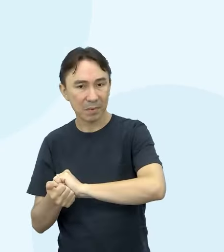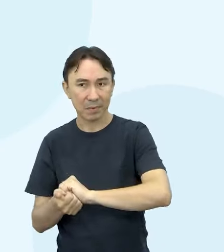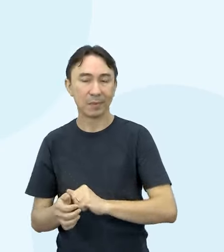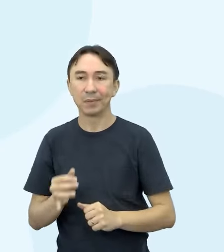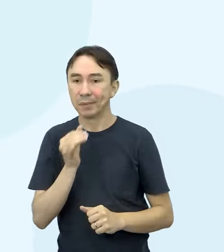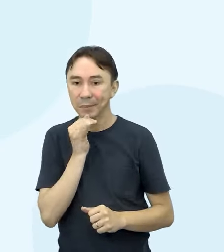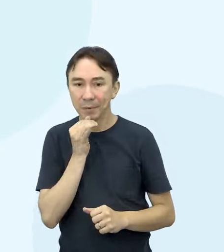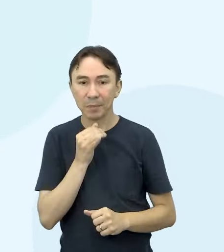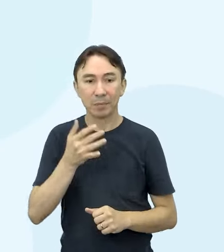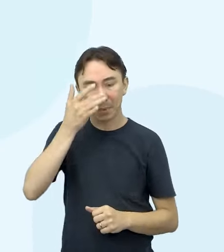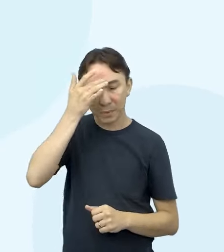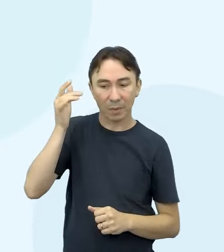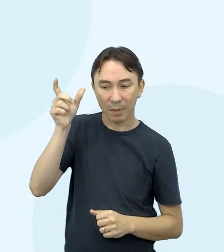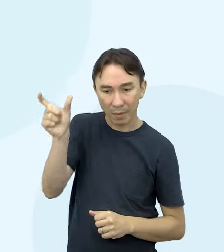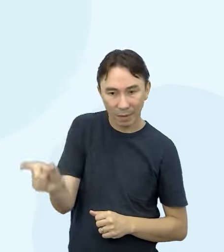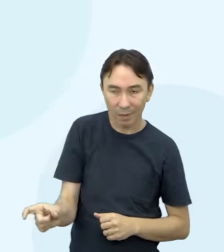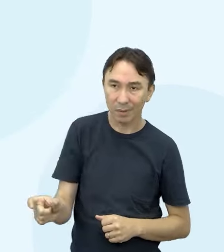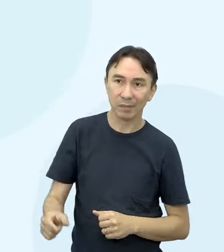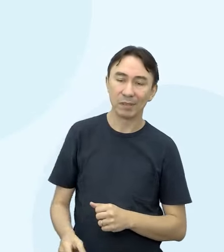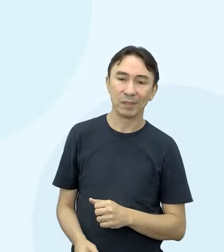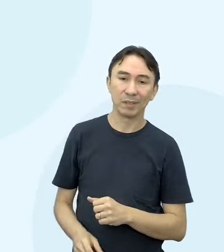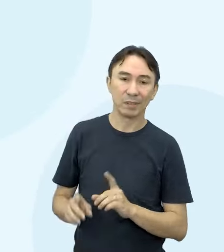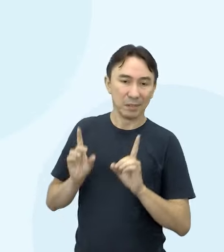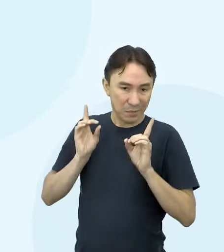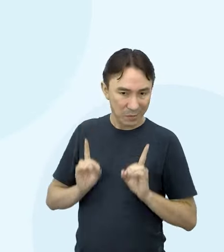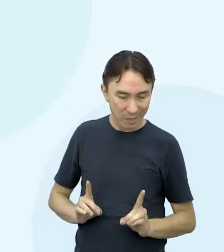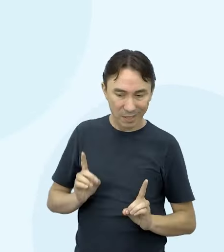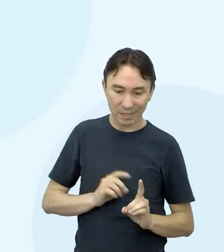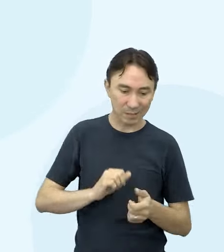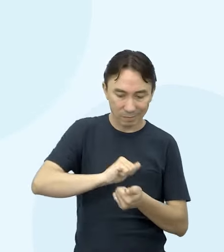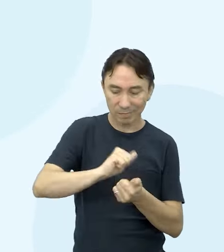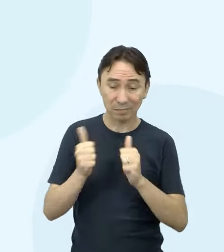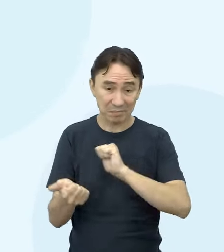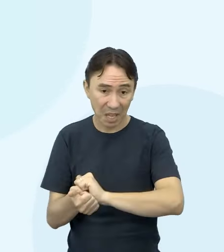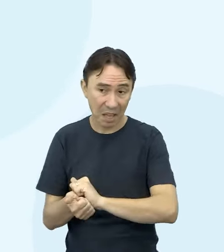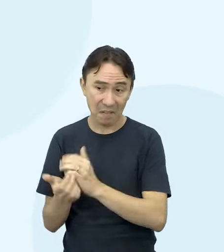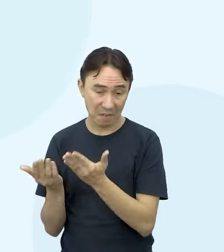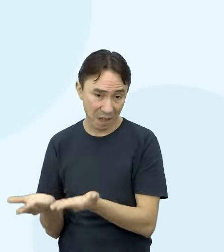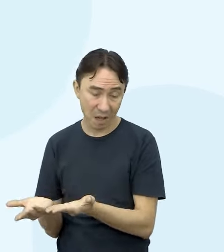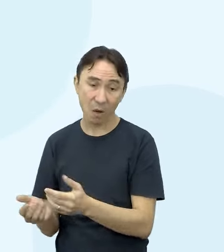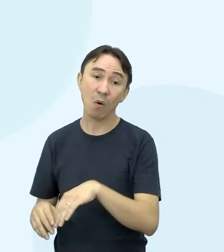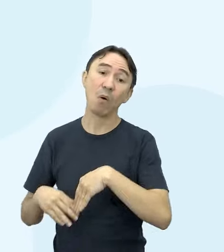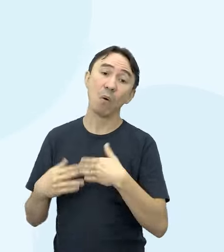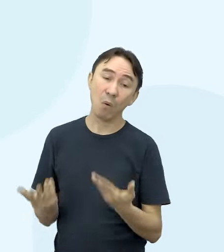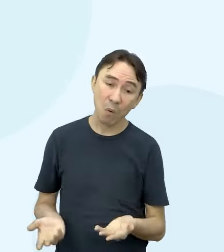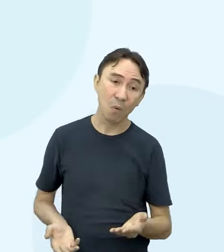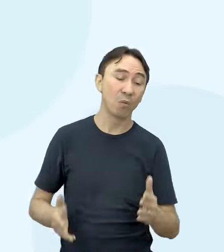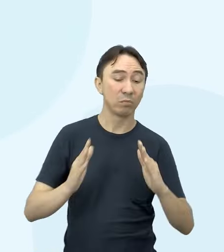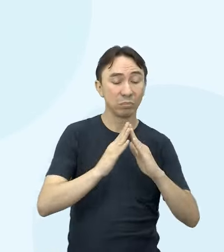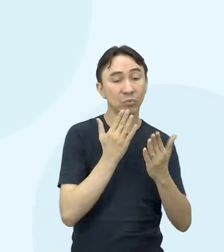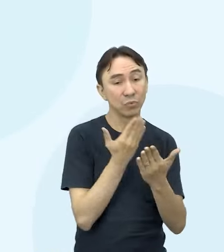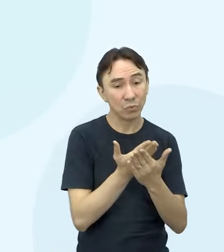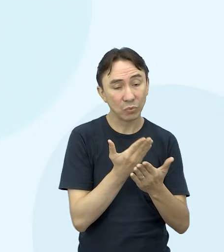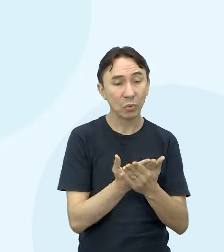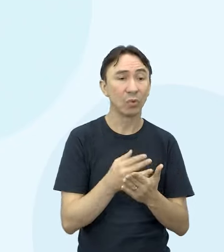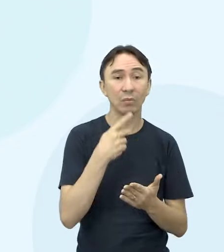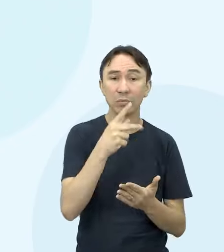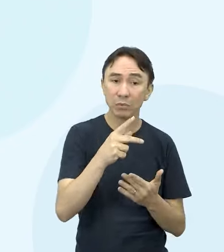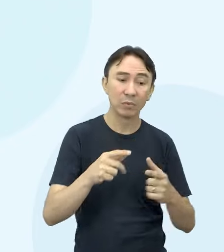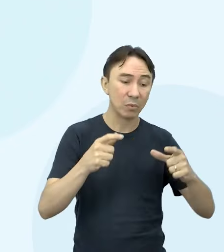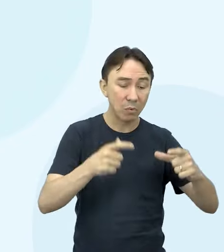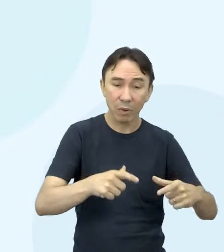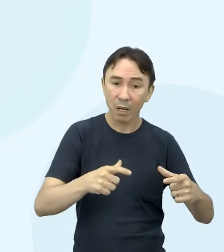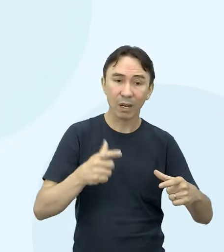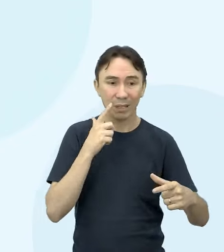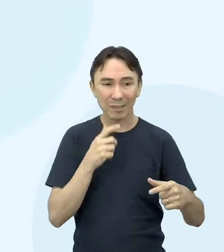como pessoas com deficiência, por exemplo, ou seja para atender uma característica específica, né, de acordo com as possibilidades e necessidades locais ali da